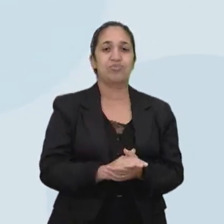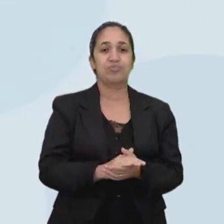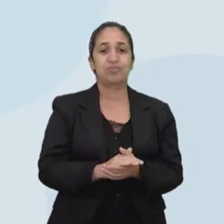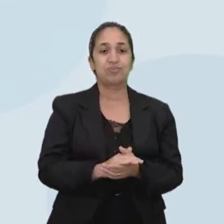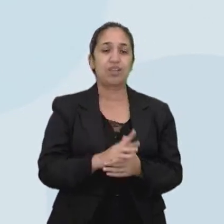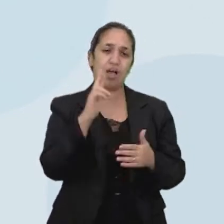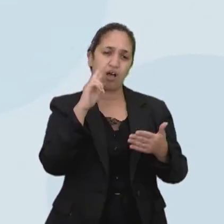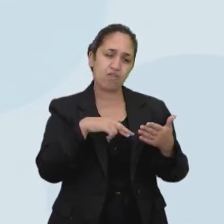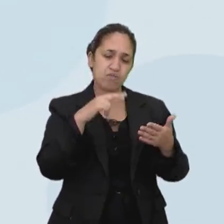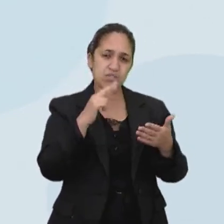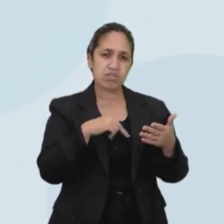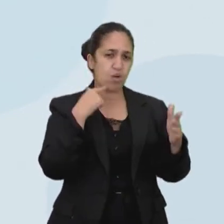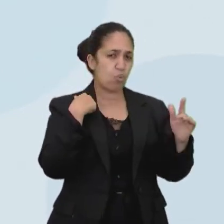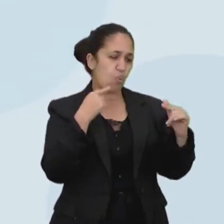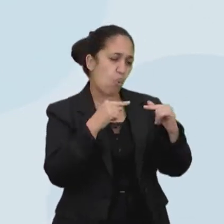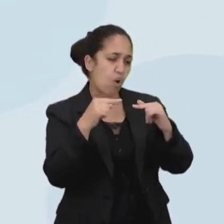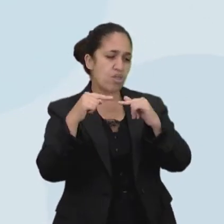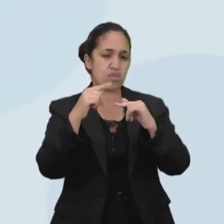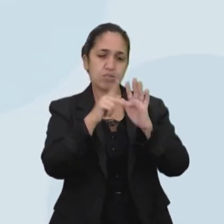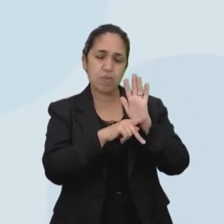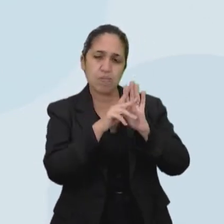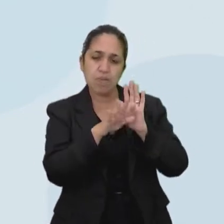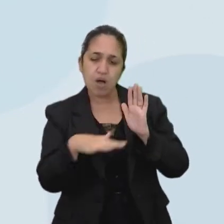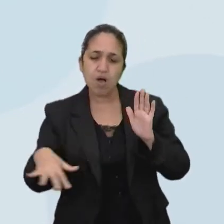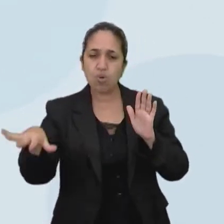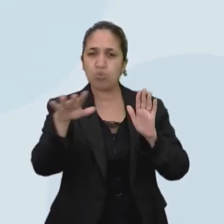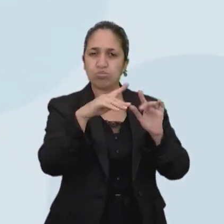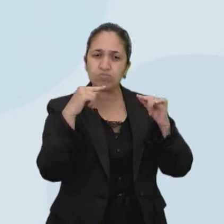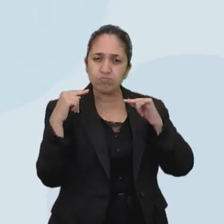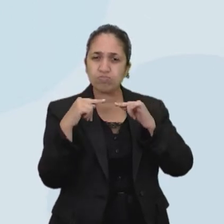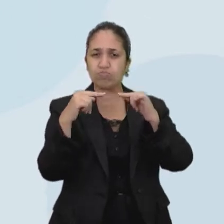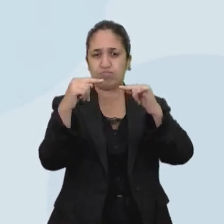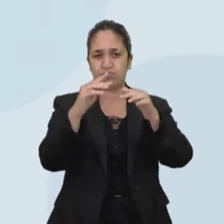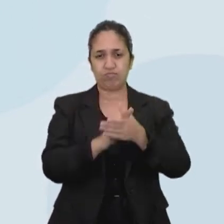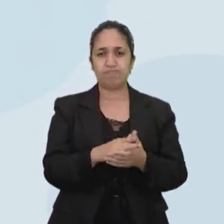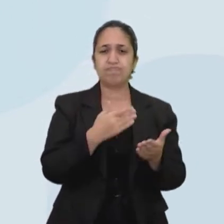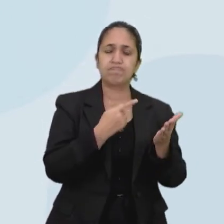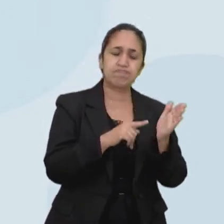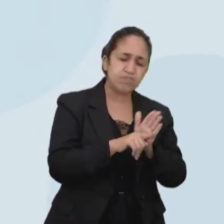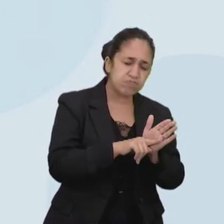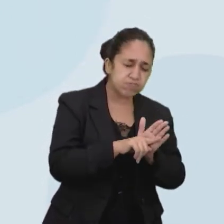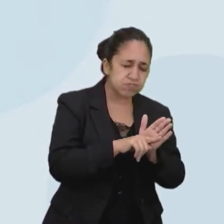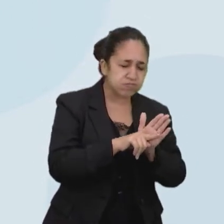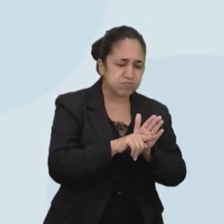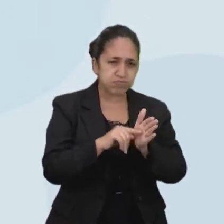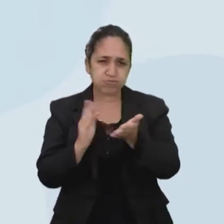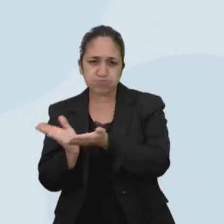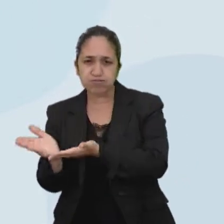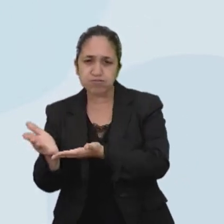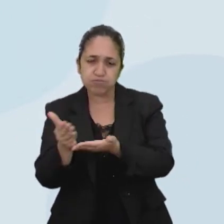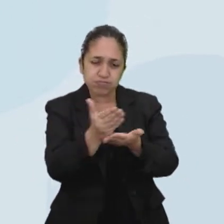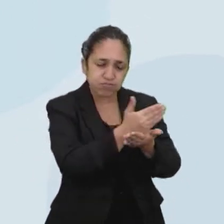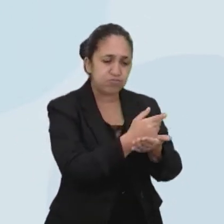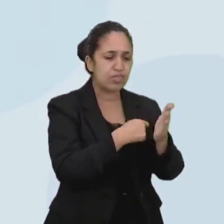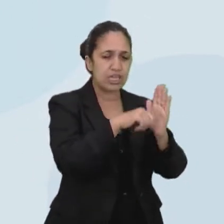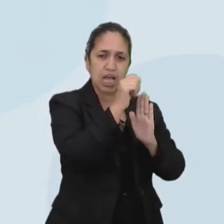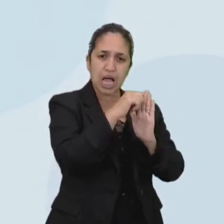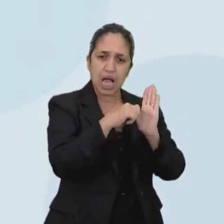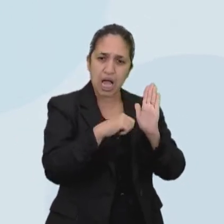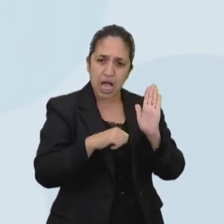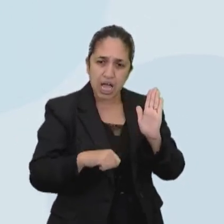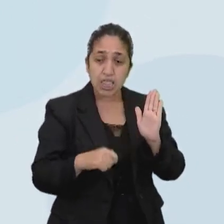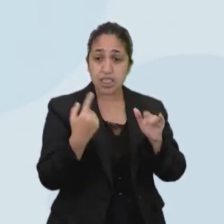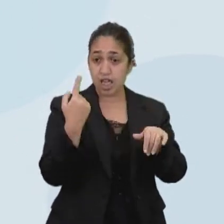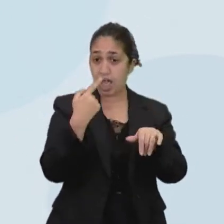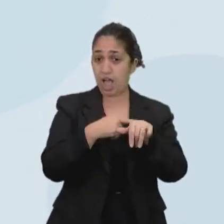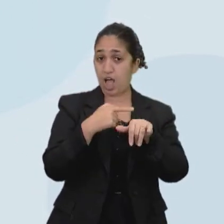coerência do projeto como um todo. Após muita pesquisa, curadoria e escrita, chegou a hora